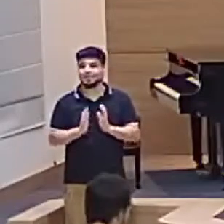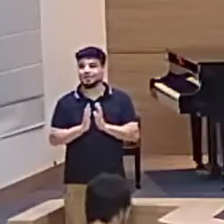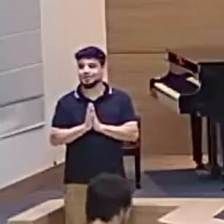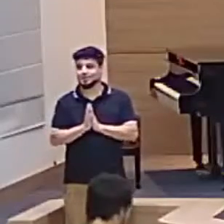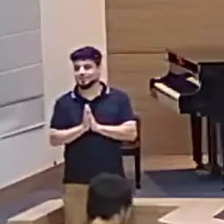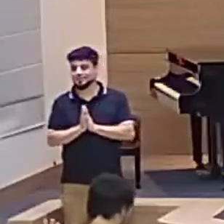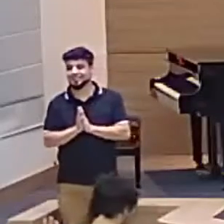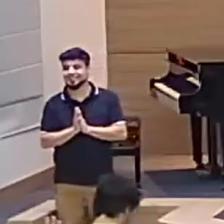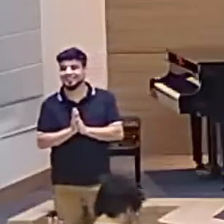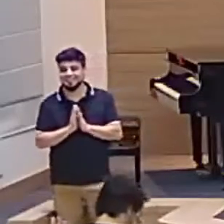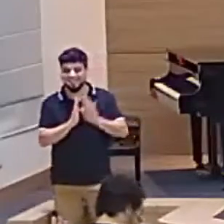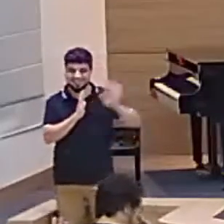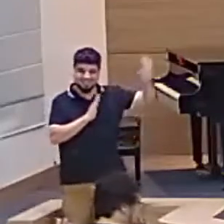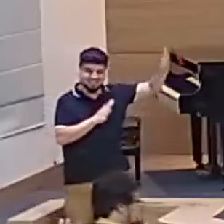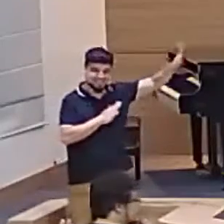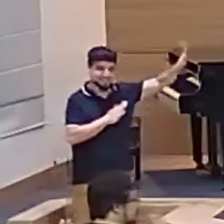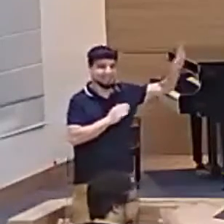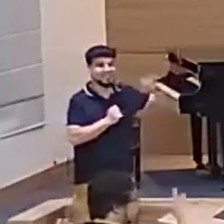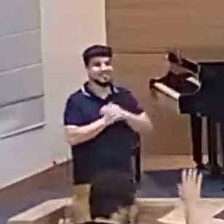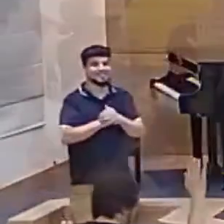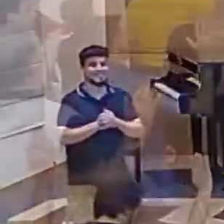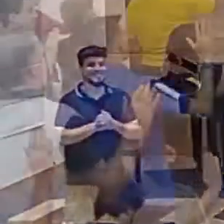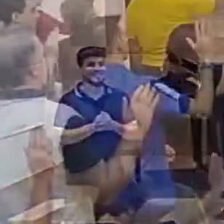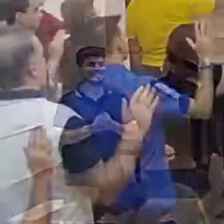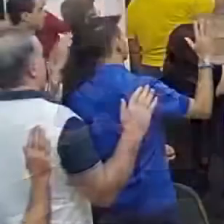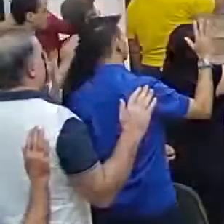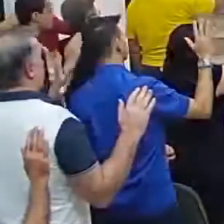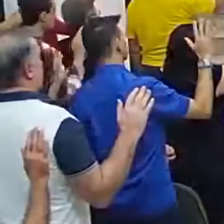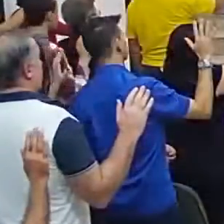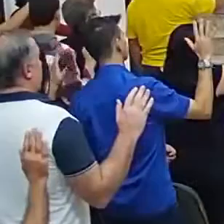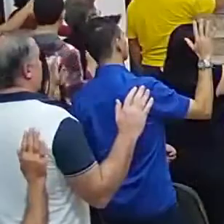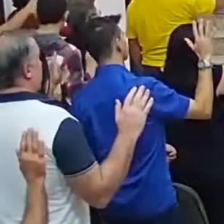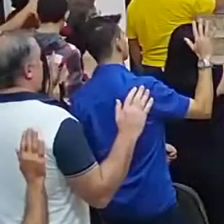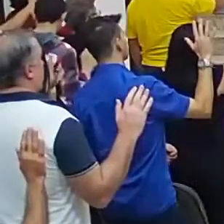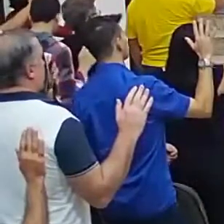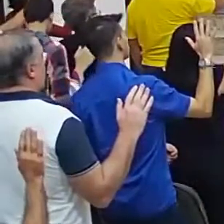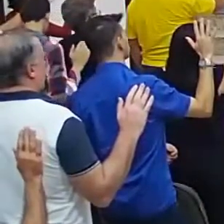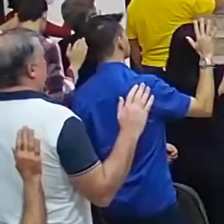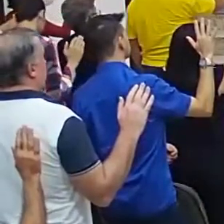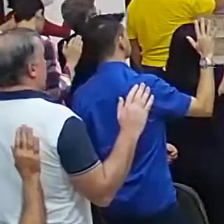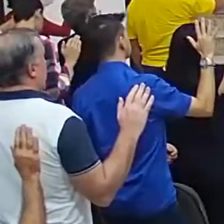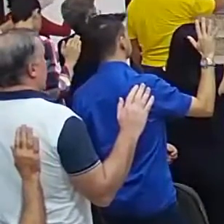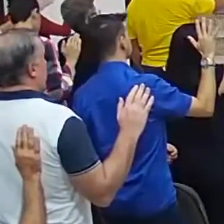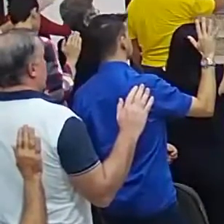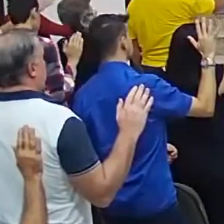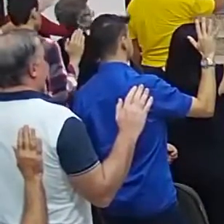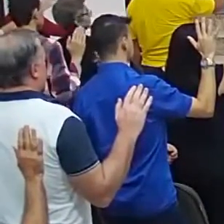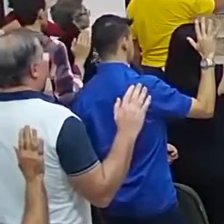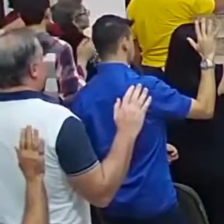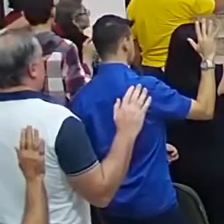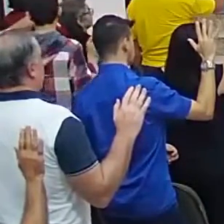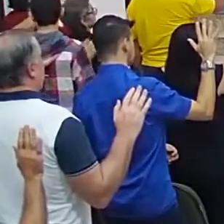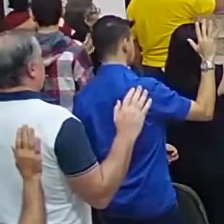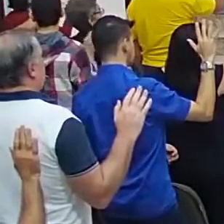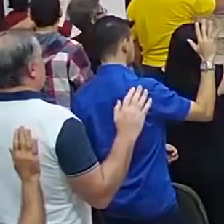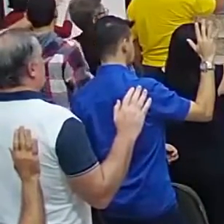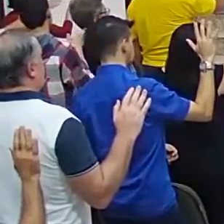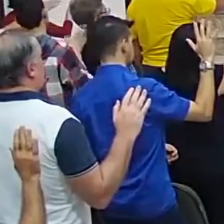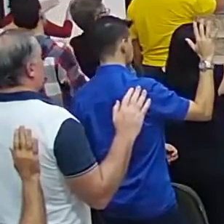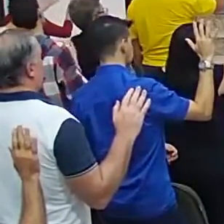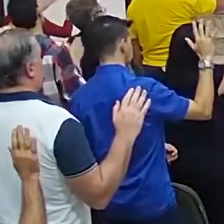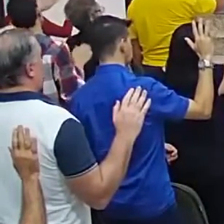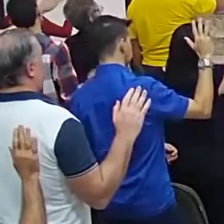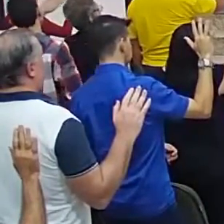aqui para o nosso amado João Miguel o sentido de abençoá-lo e também para essa família para que Deus dê a sabedoria